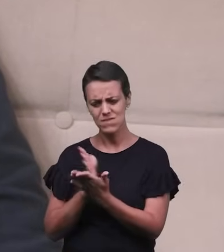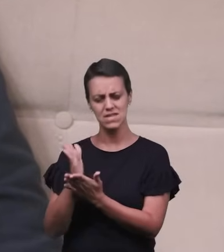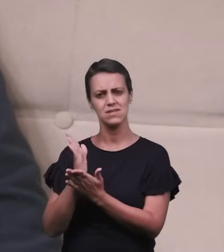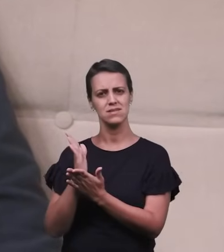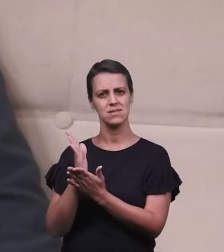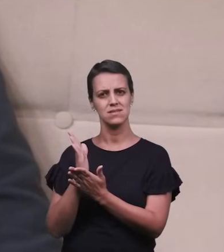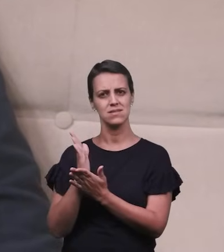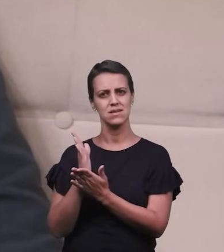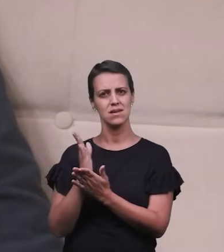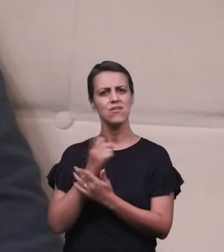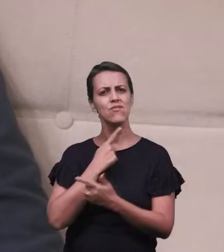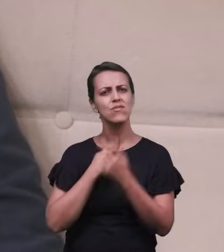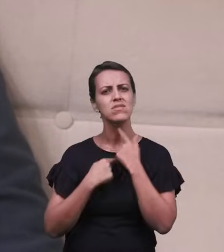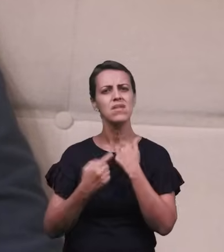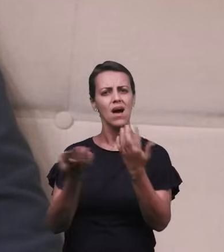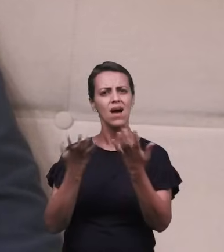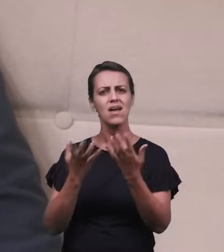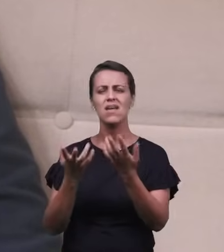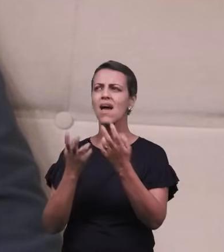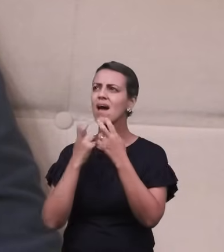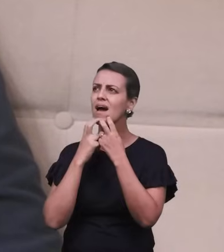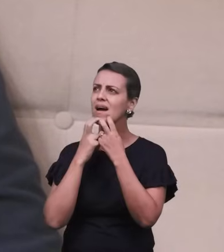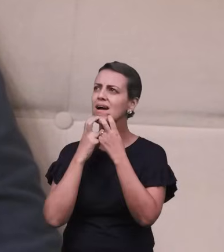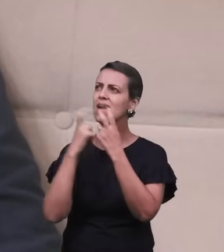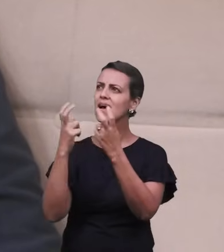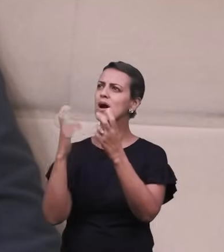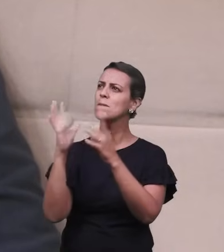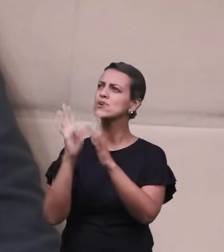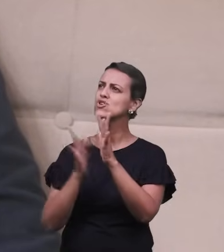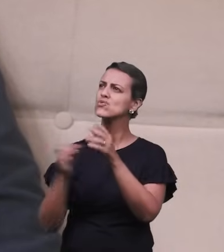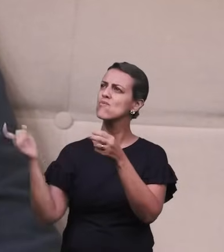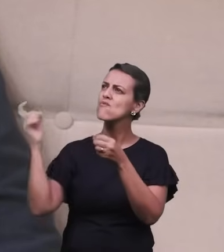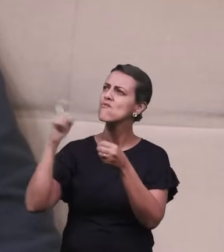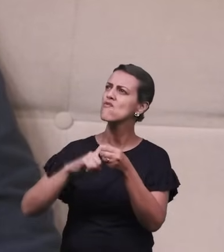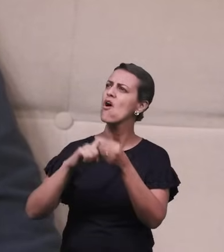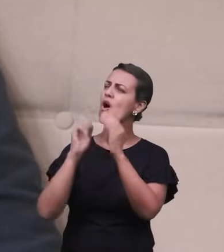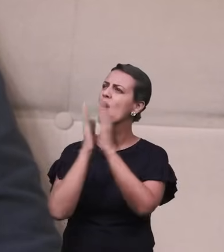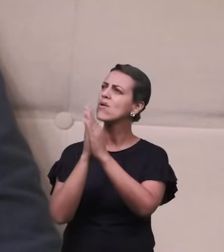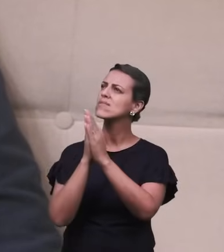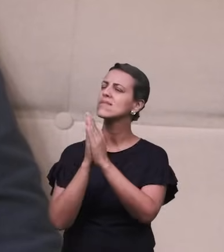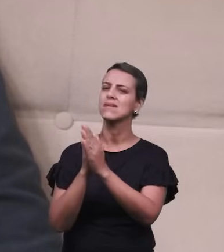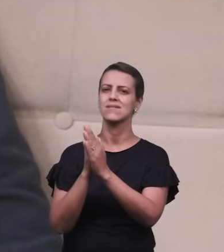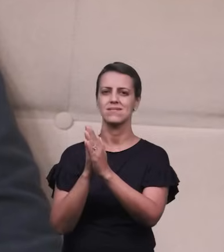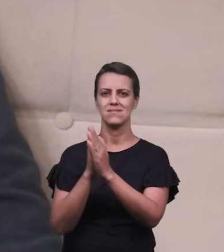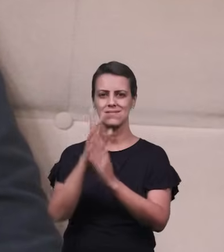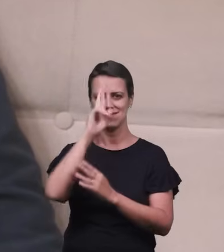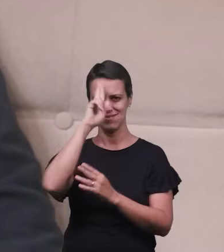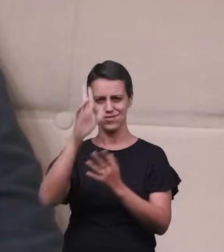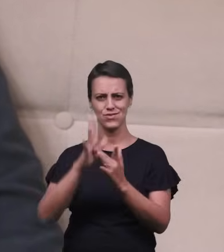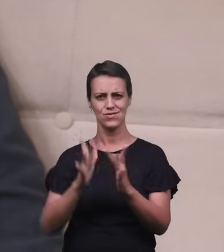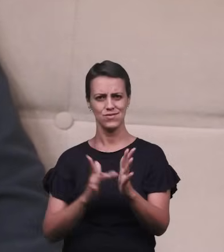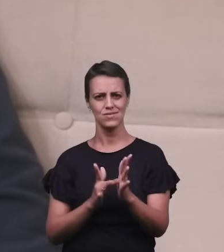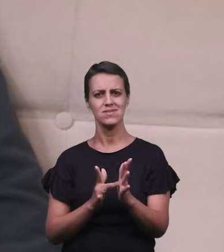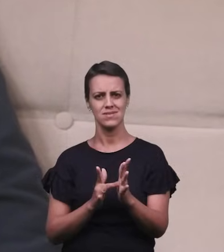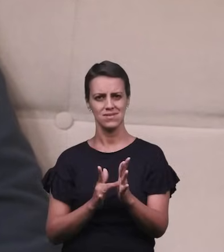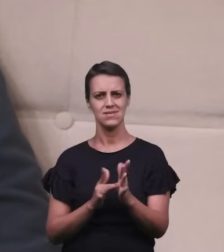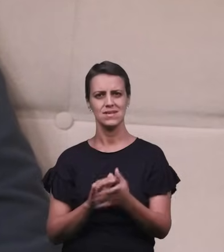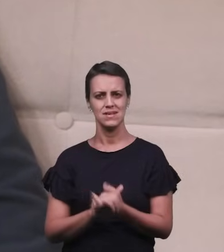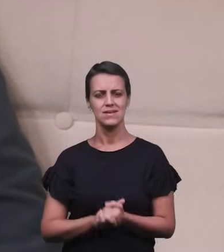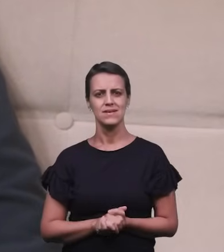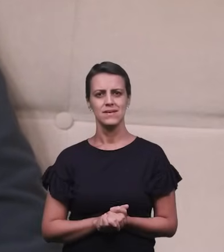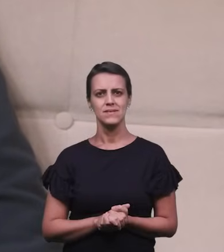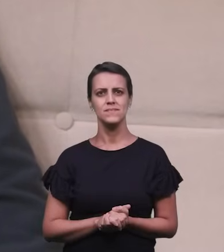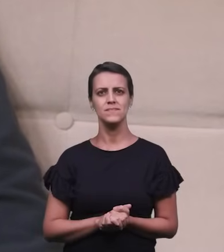palavra, anseia e clama pela volta do seu amado, o Senhor Jesus.